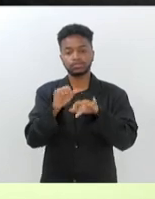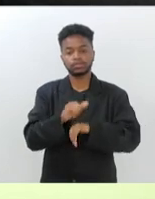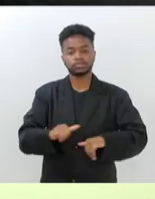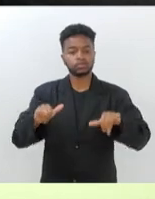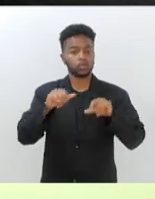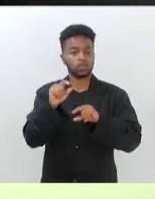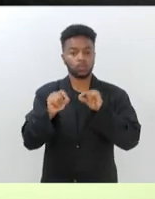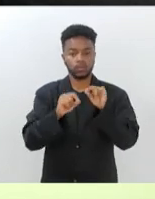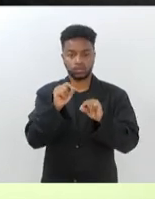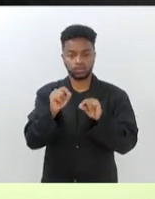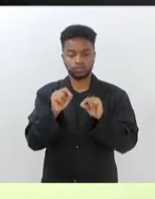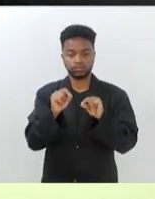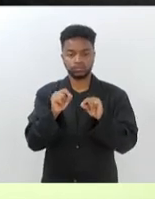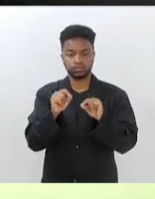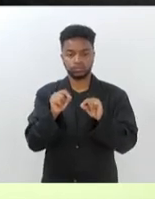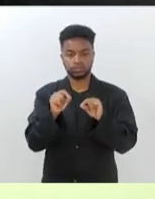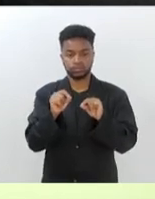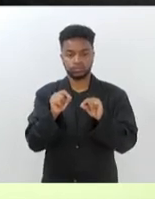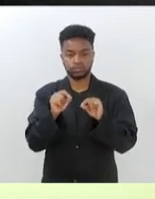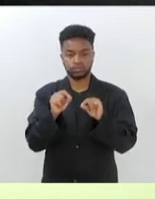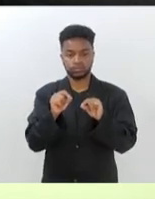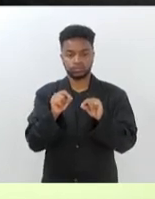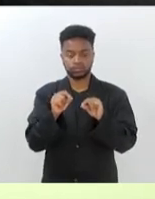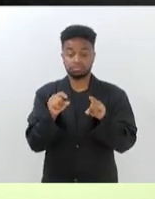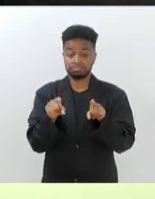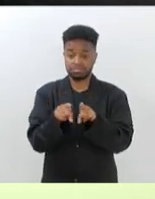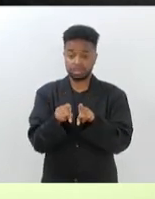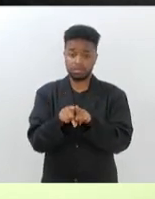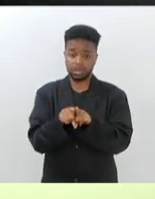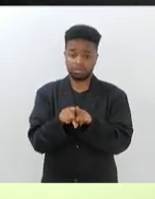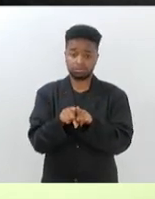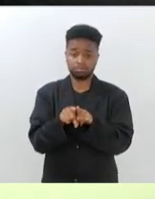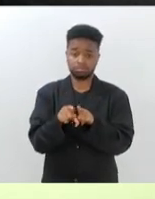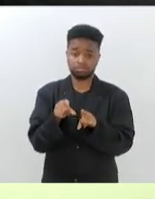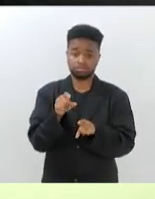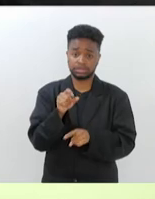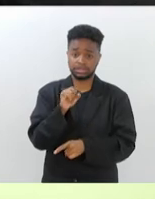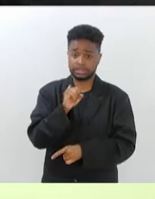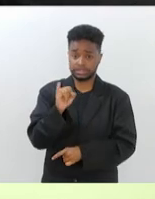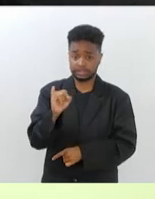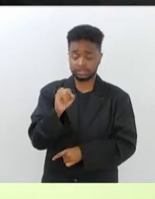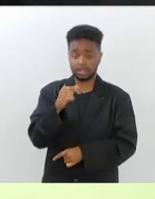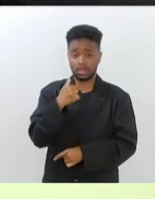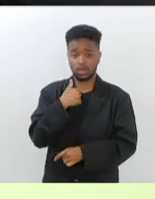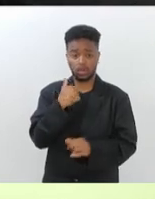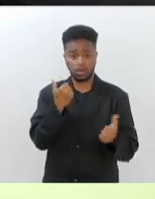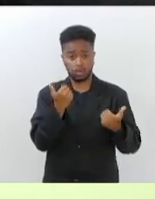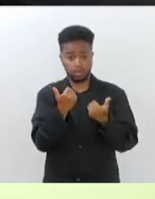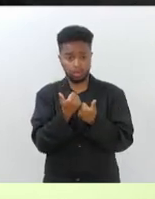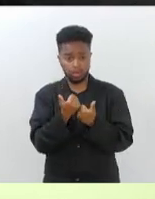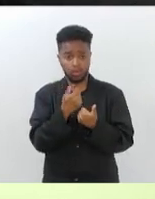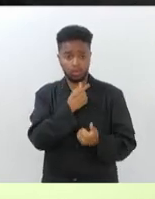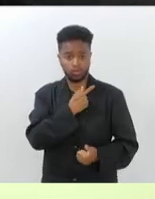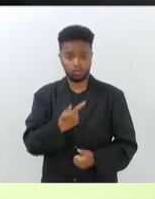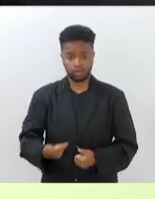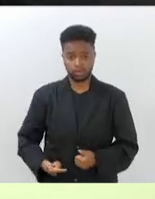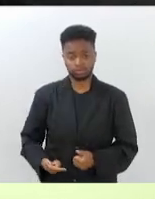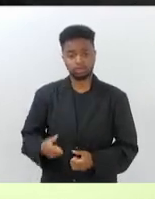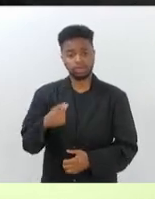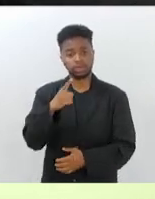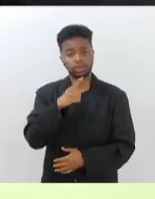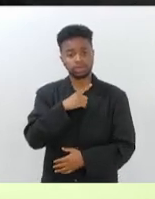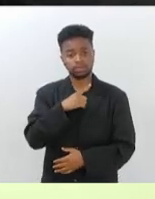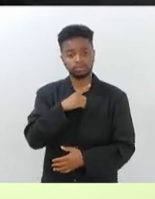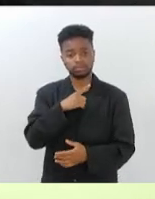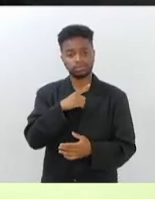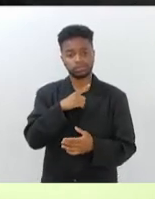seguinte também se Em algum momento eu for base de um governo e tiver uma evidência que